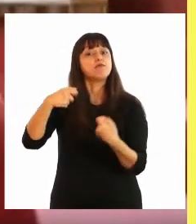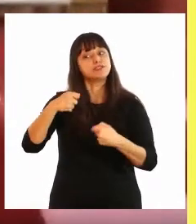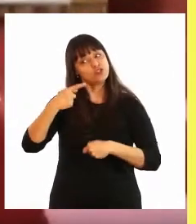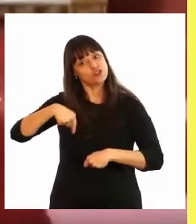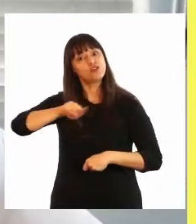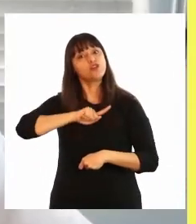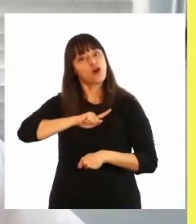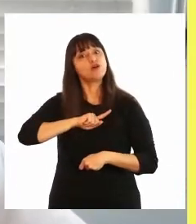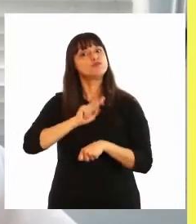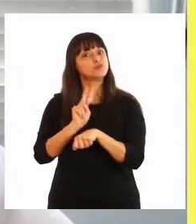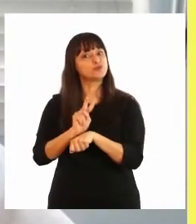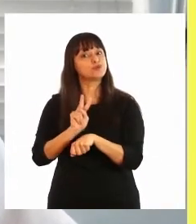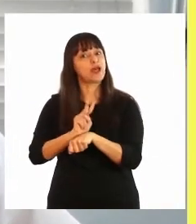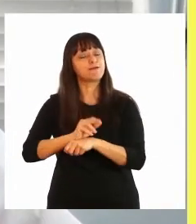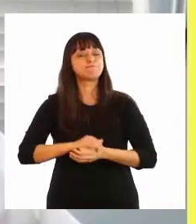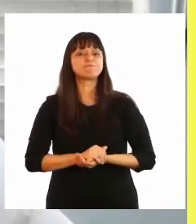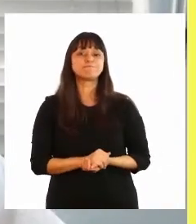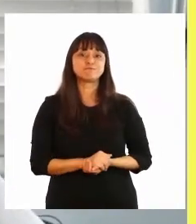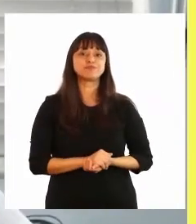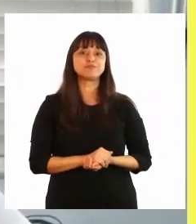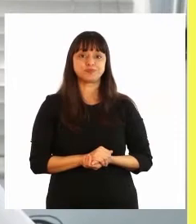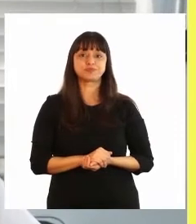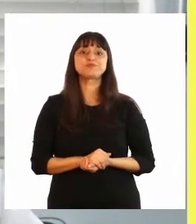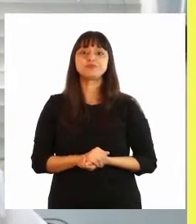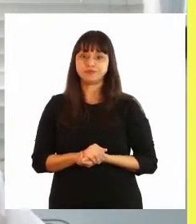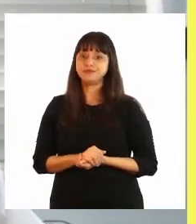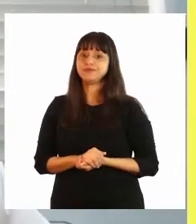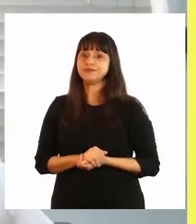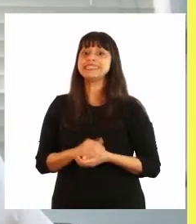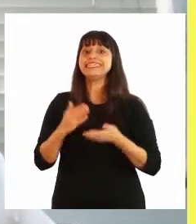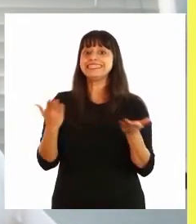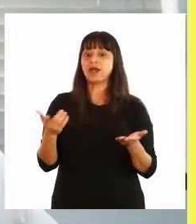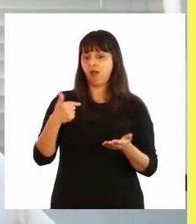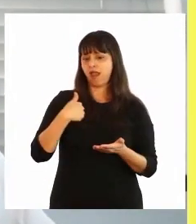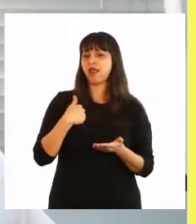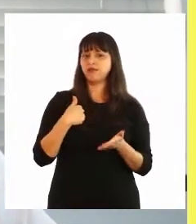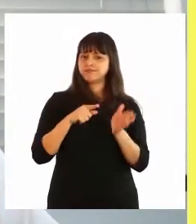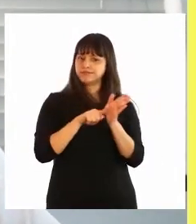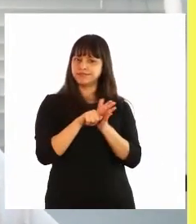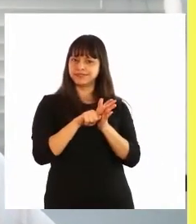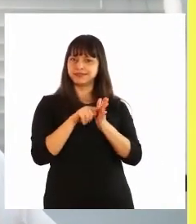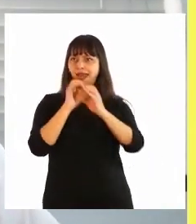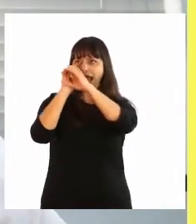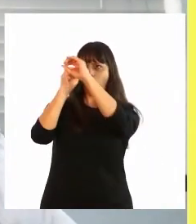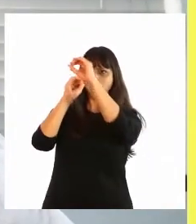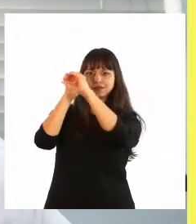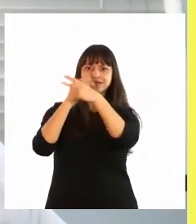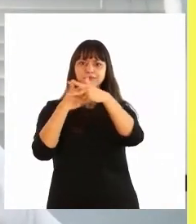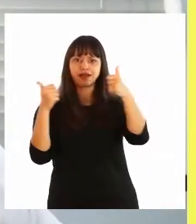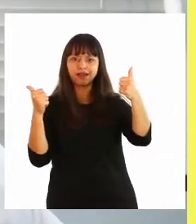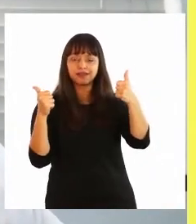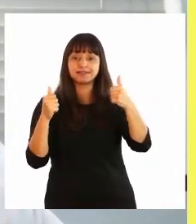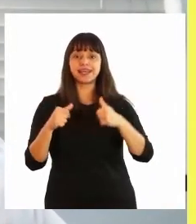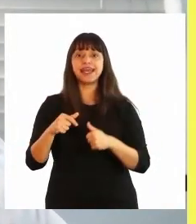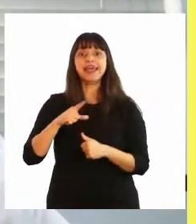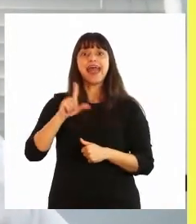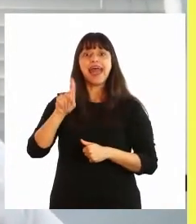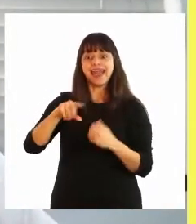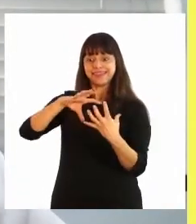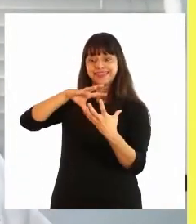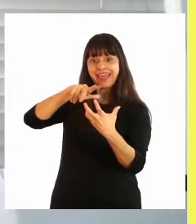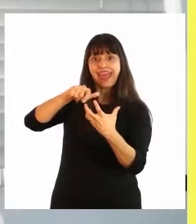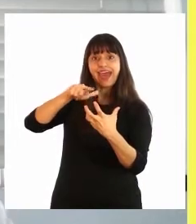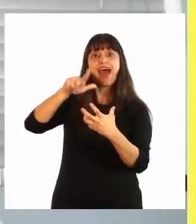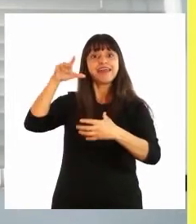a nossa terra. Pois é, e como astrônoma, não, só a gente, a Terra é um pedacinho do céu